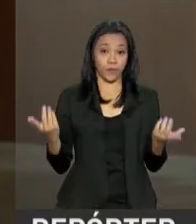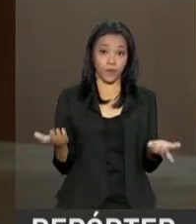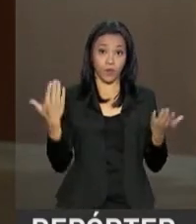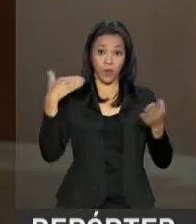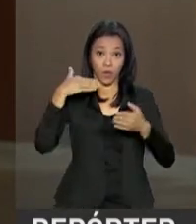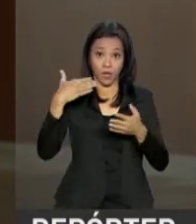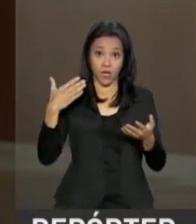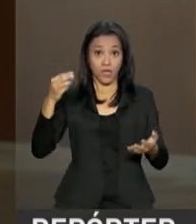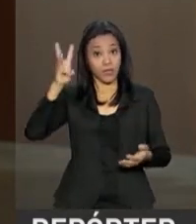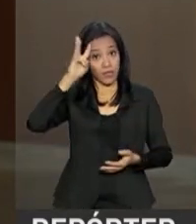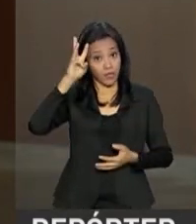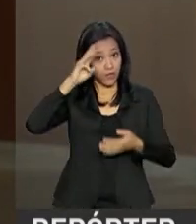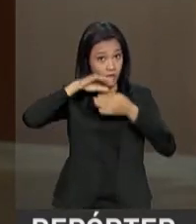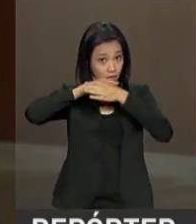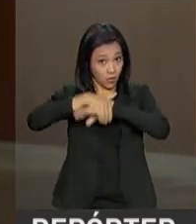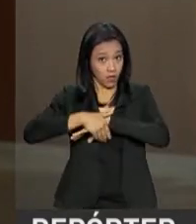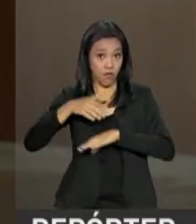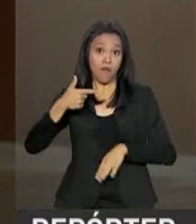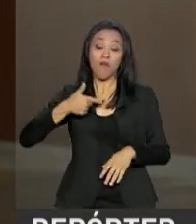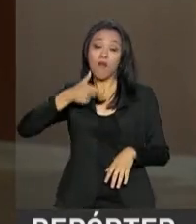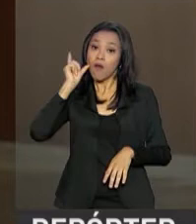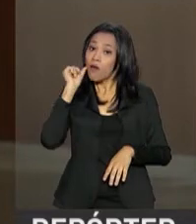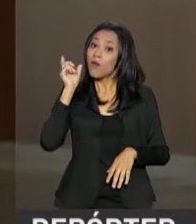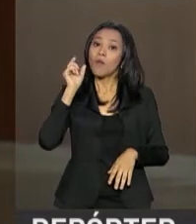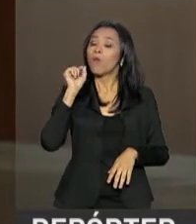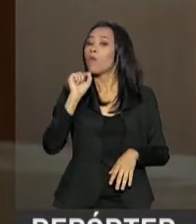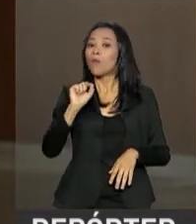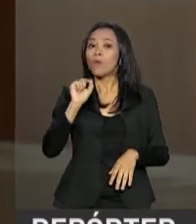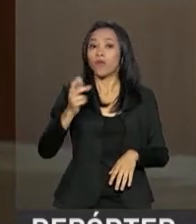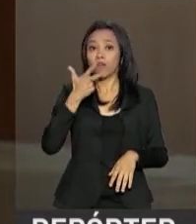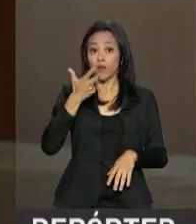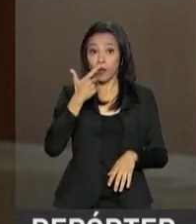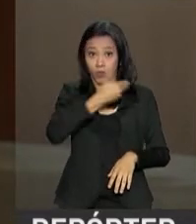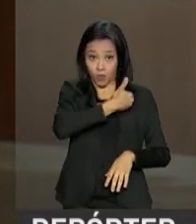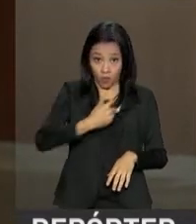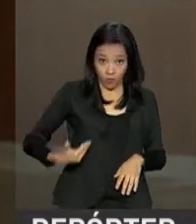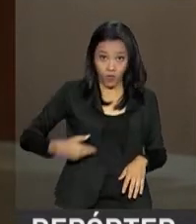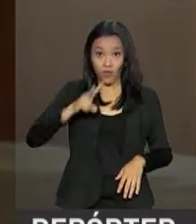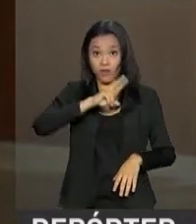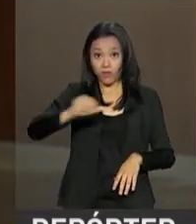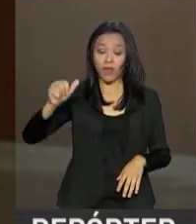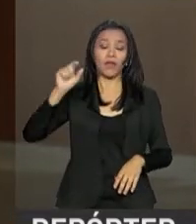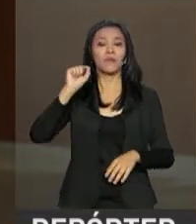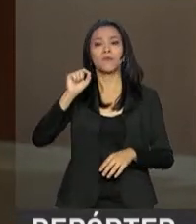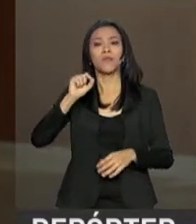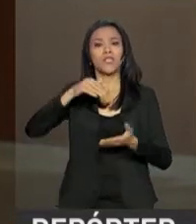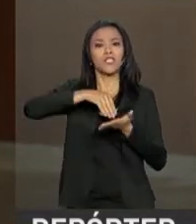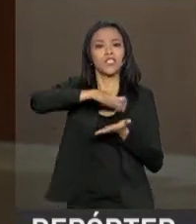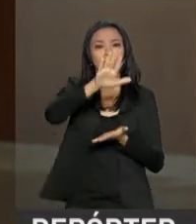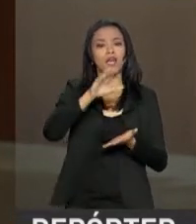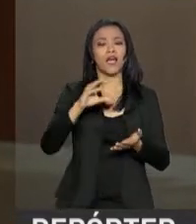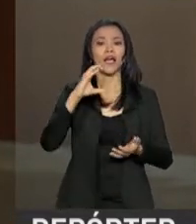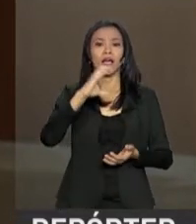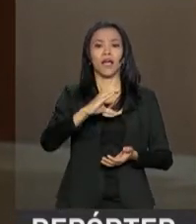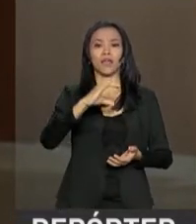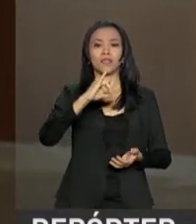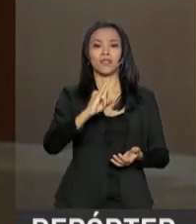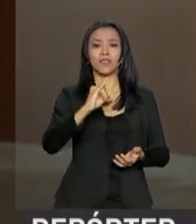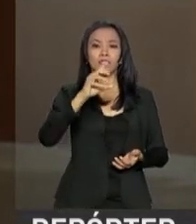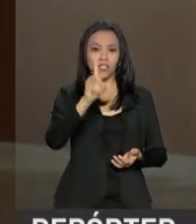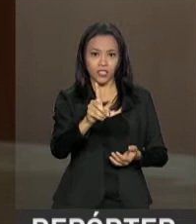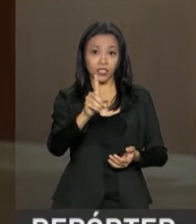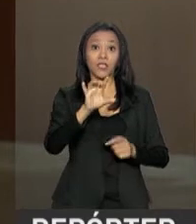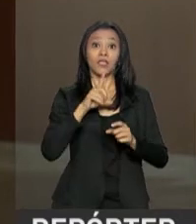terça feira o ministro da fazenda eduardo guardian afirmou que o governo vai eliminar o tributo da cide que recaem sobre o